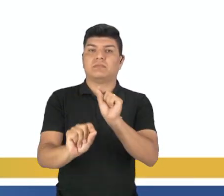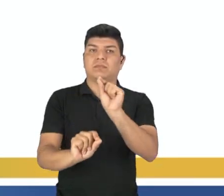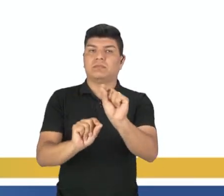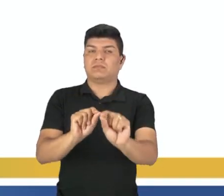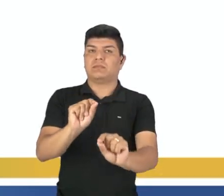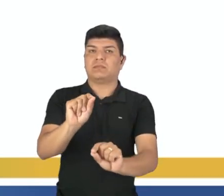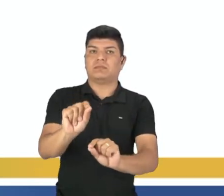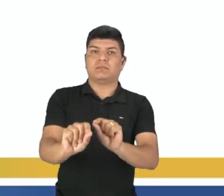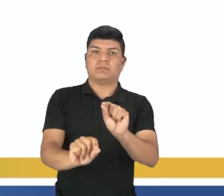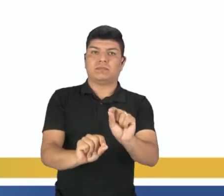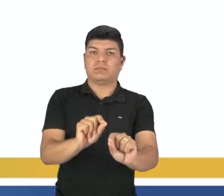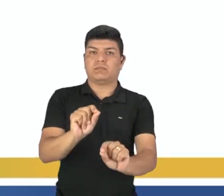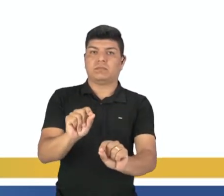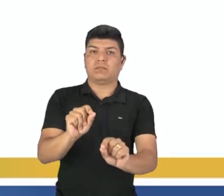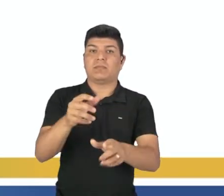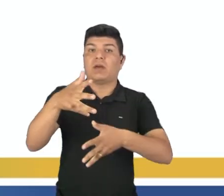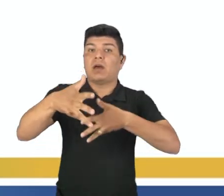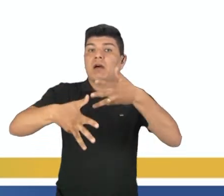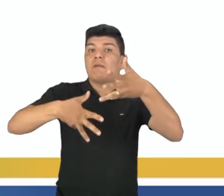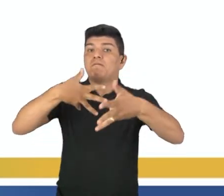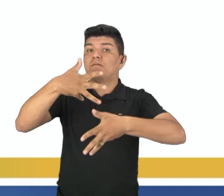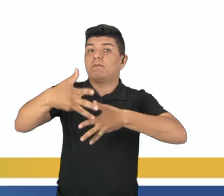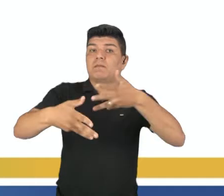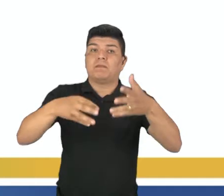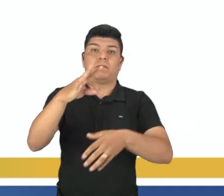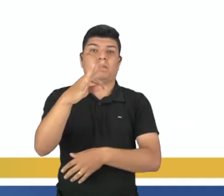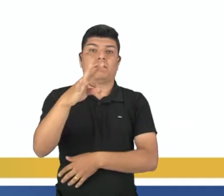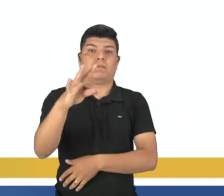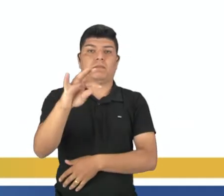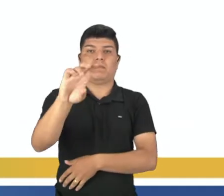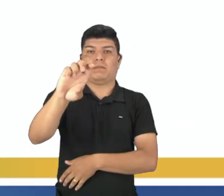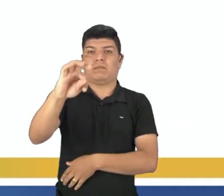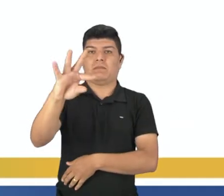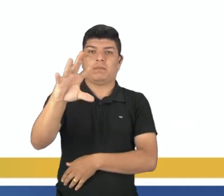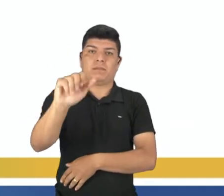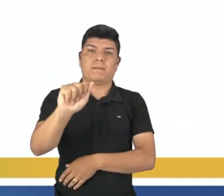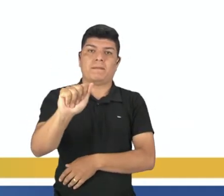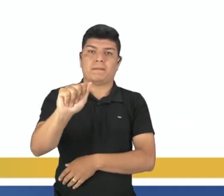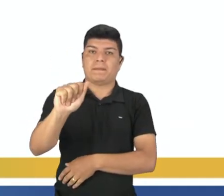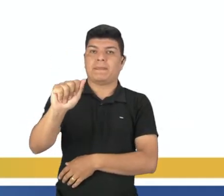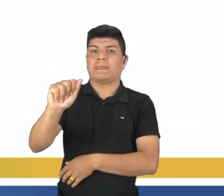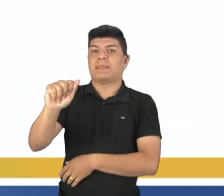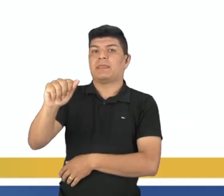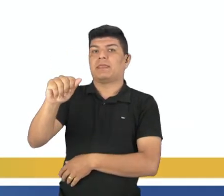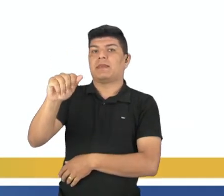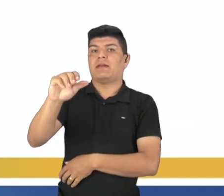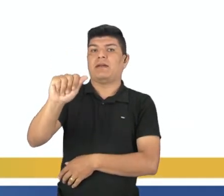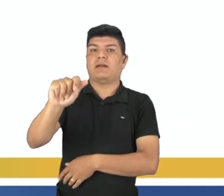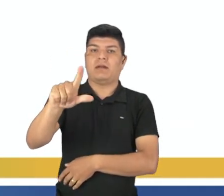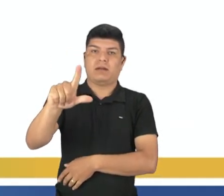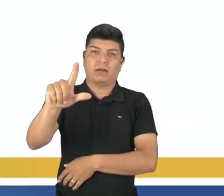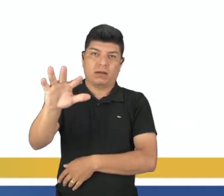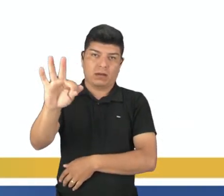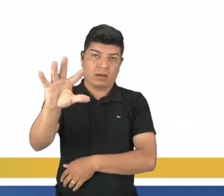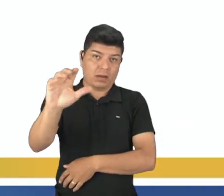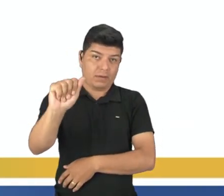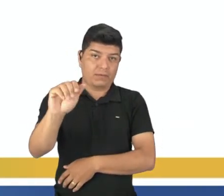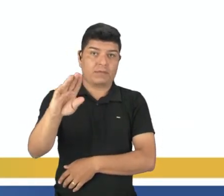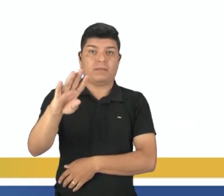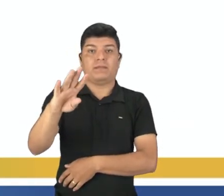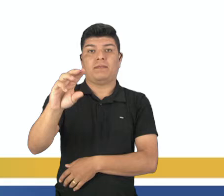a fala de que θ, alfa e lambda representam os ângulos internos de ABC,